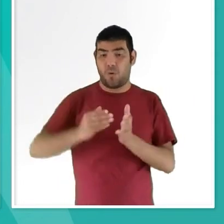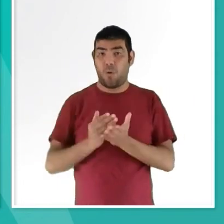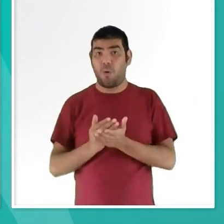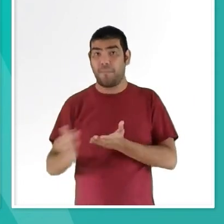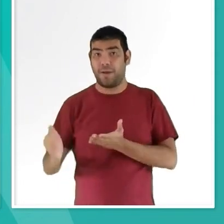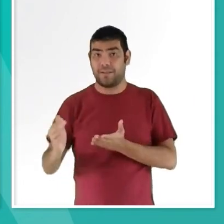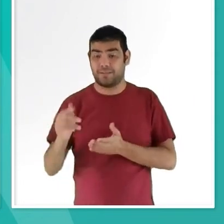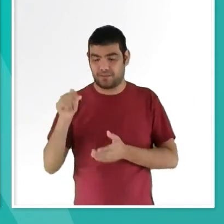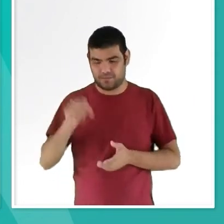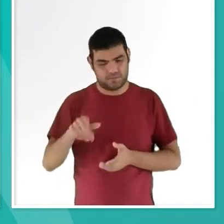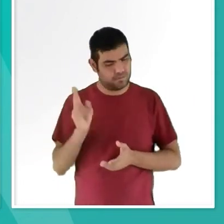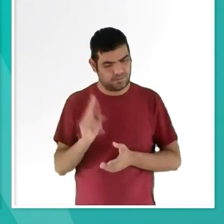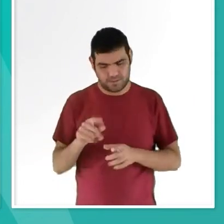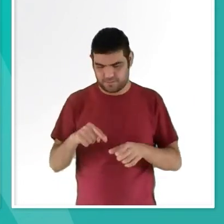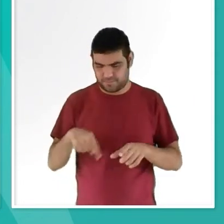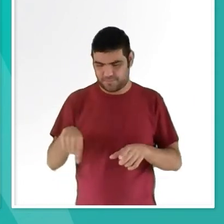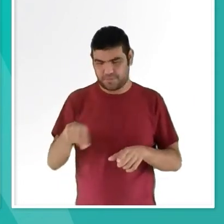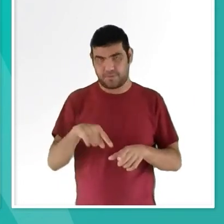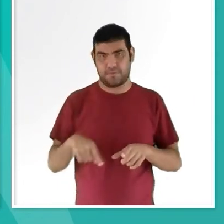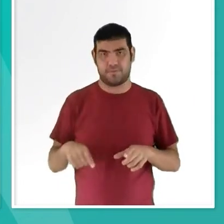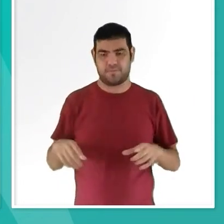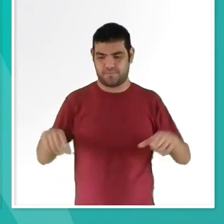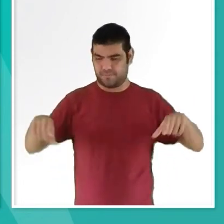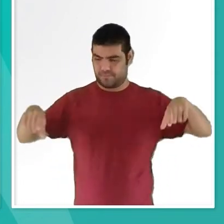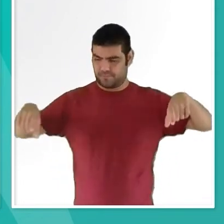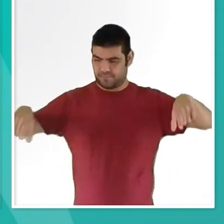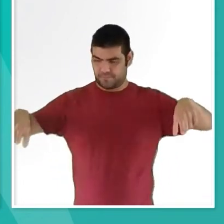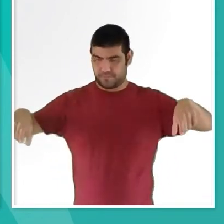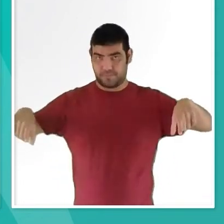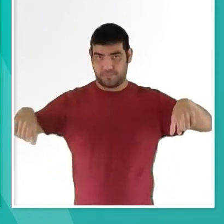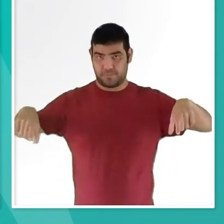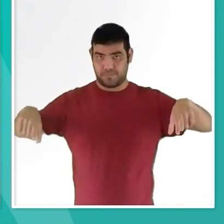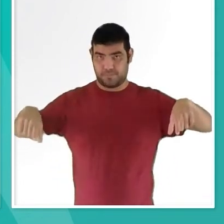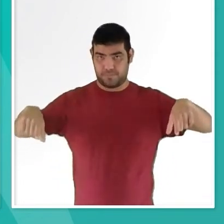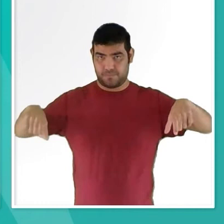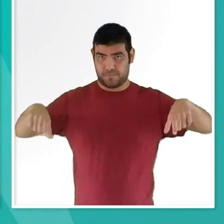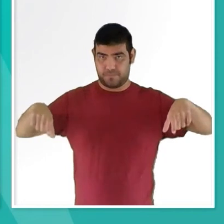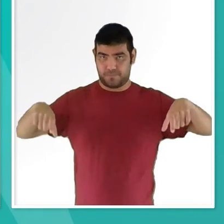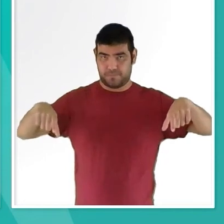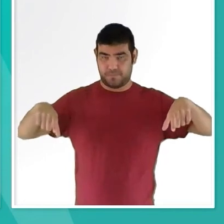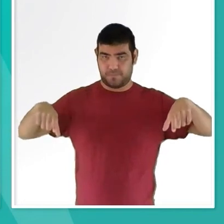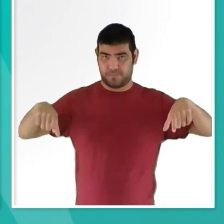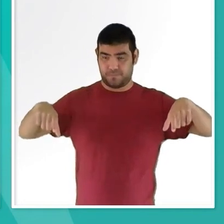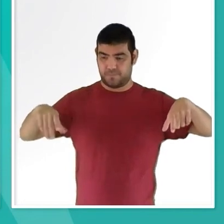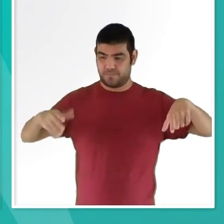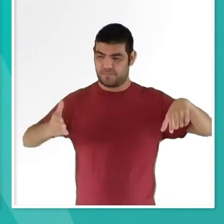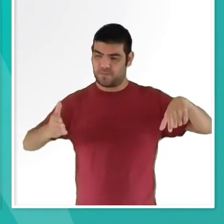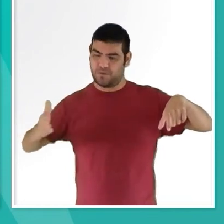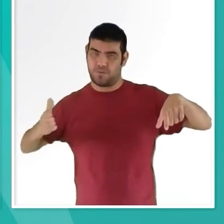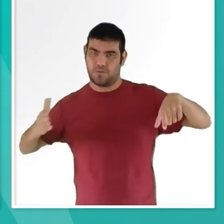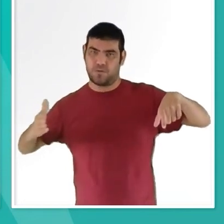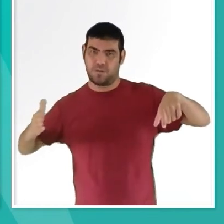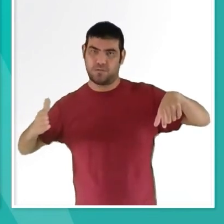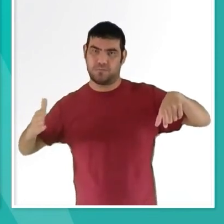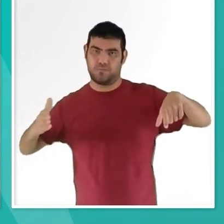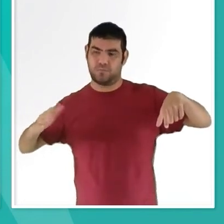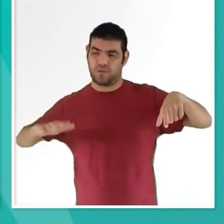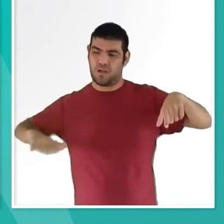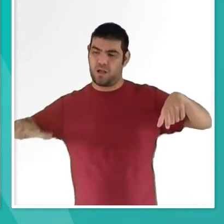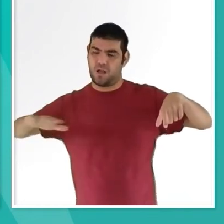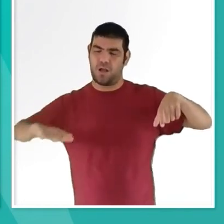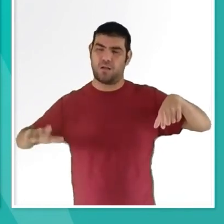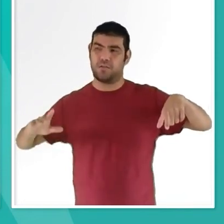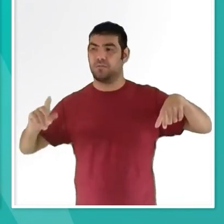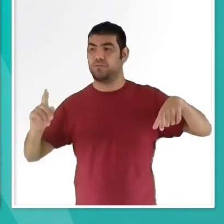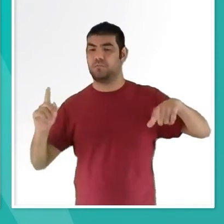começa bem no centro desse círculo central. De um lado nós temos a área do goleiro, que fica de um